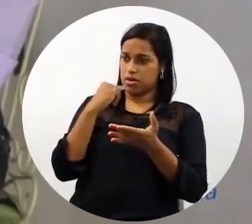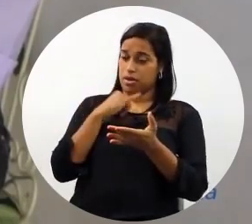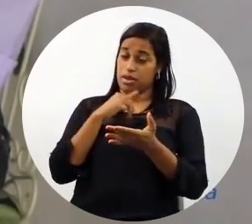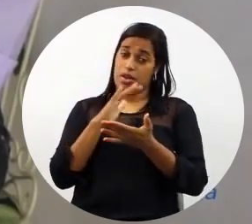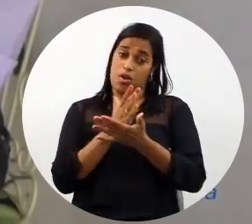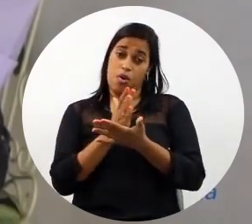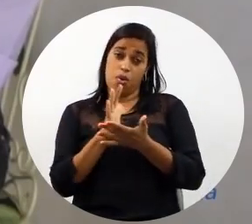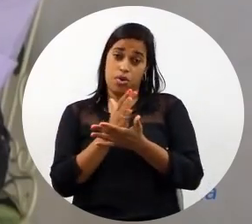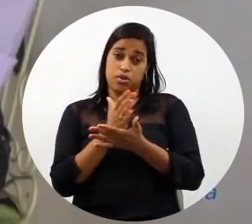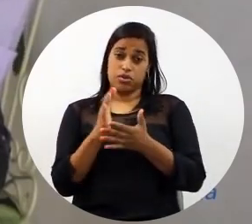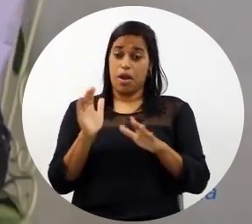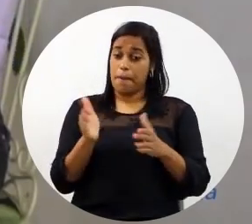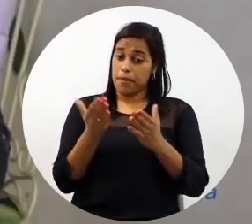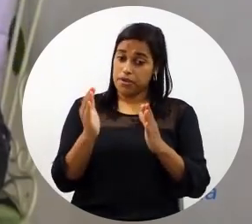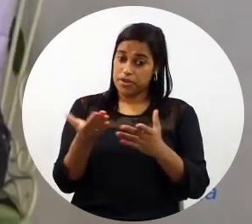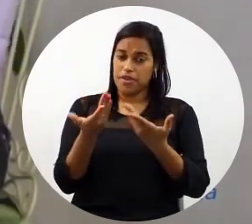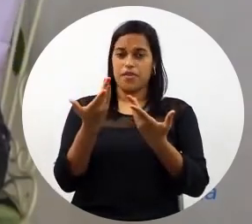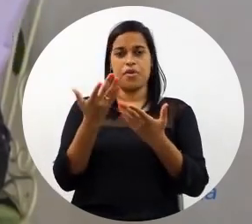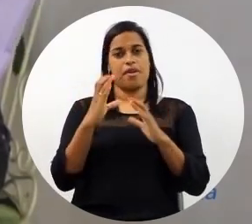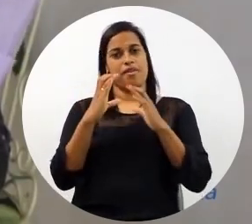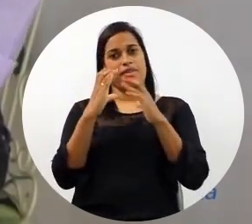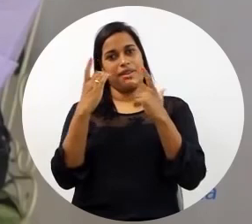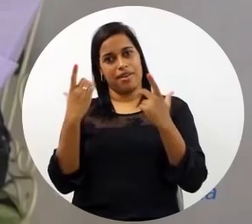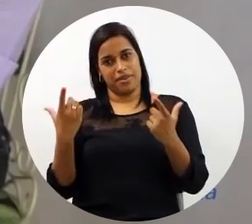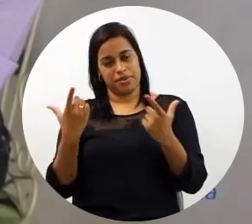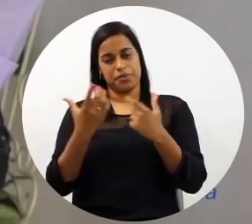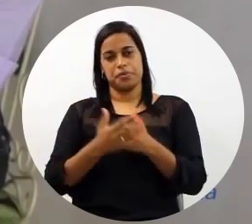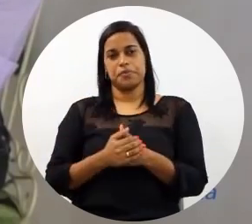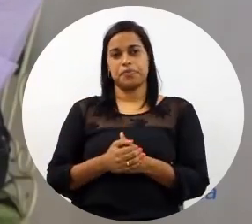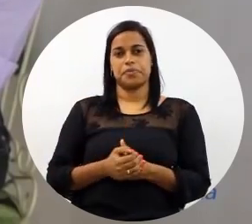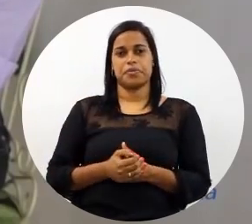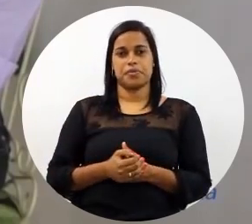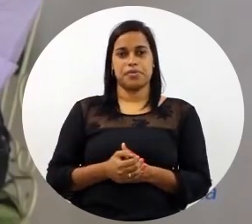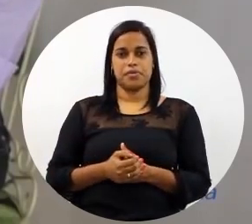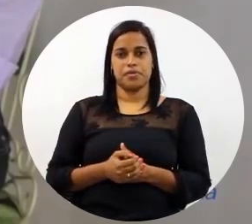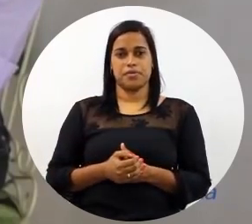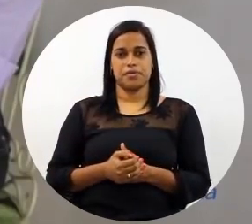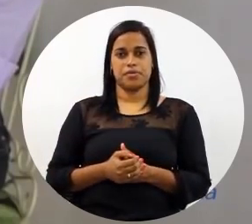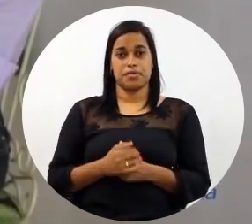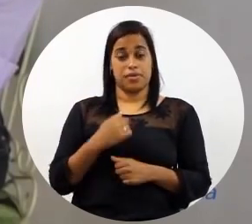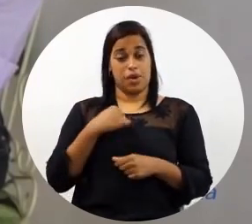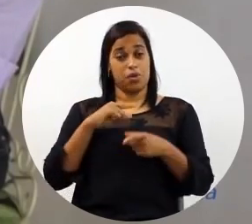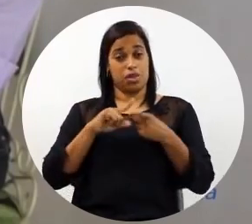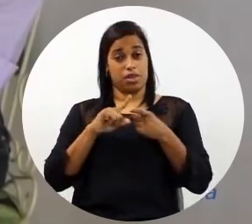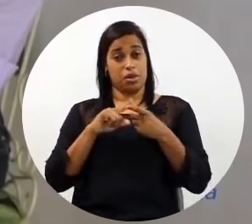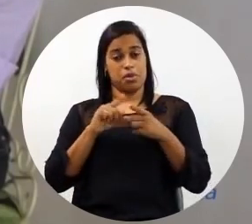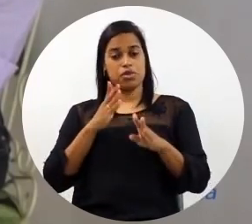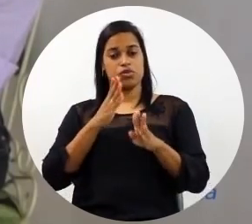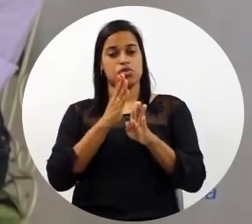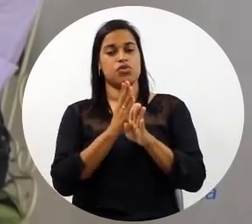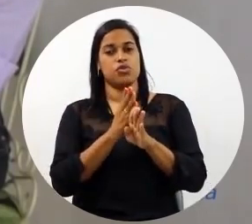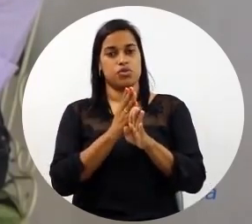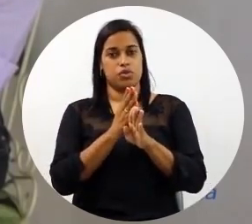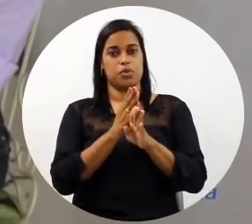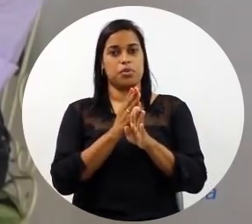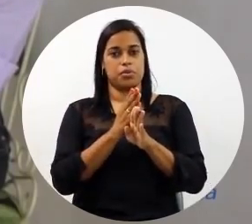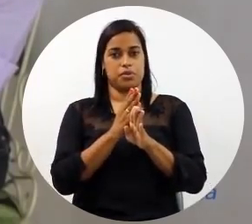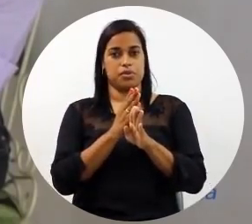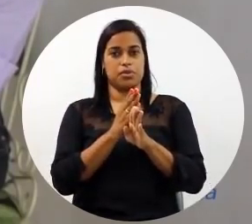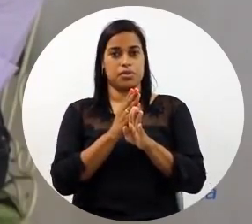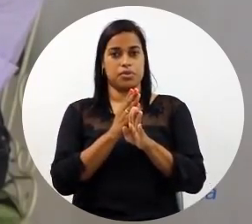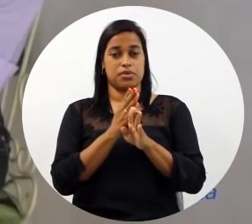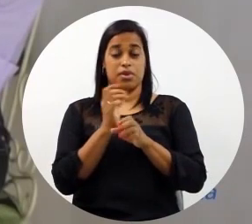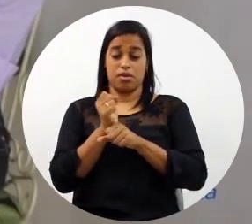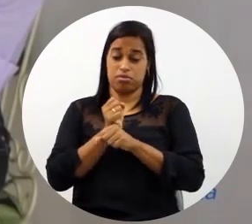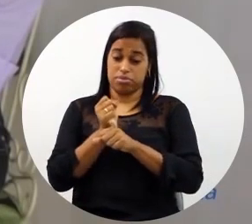que tem algumas coisas que me motivam mais do que outras, inclusive. Pronto. Eu também descubro,